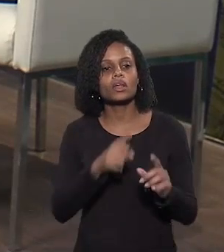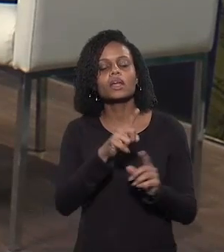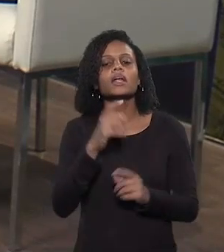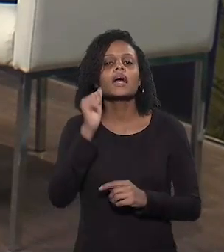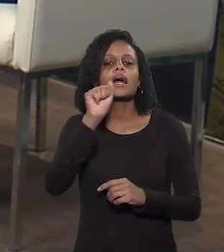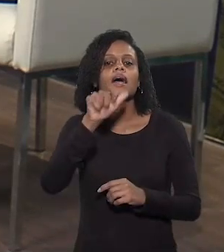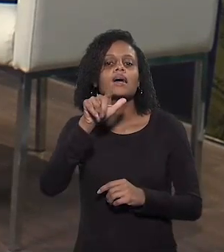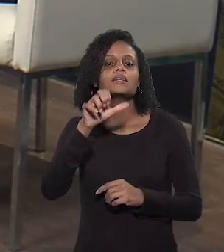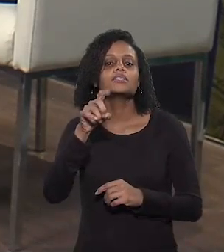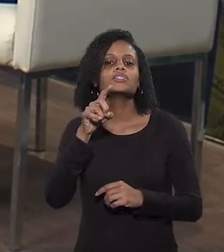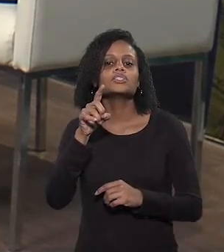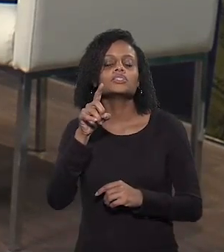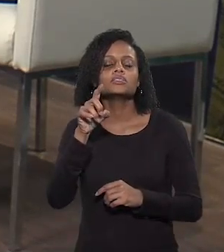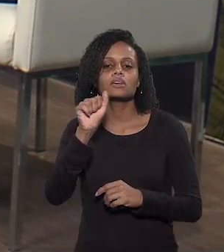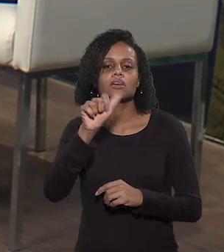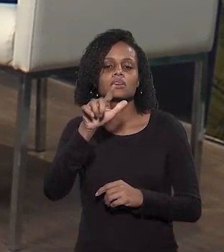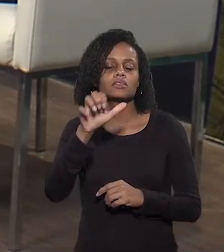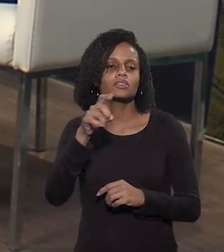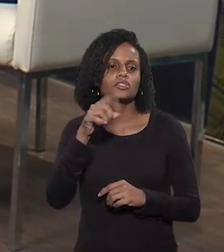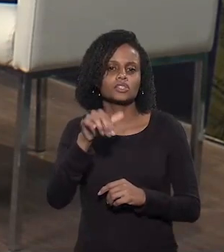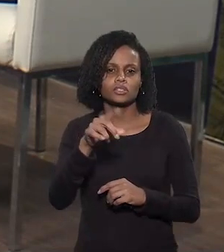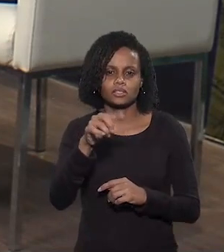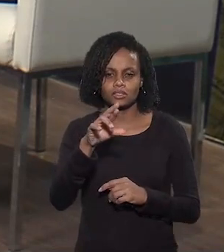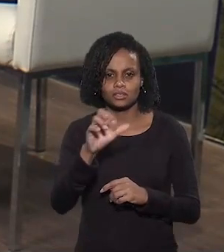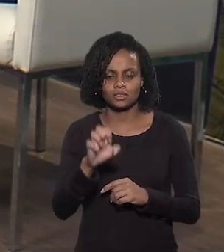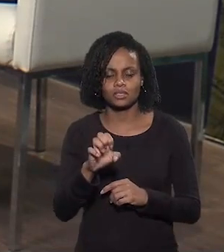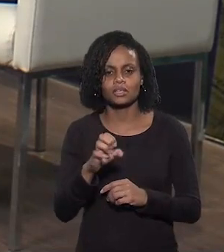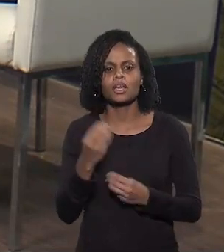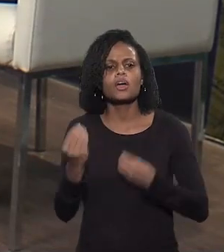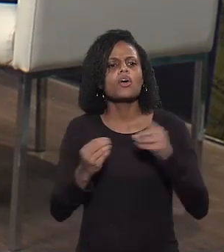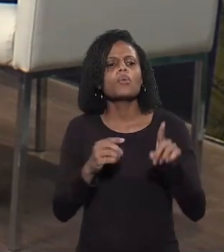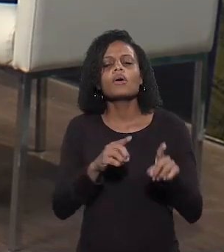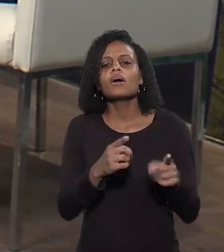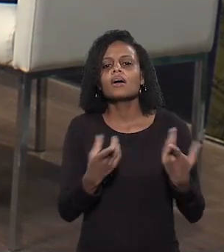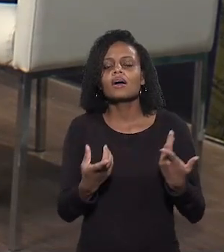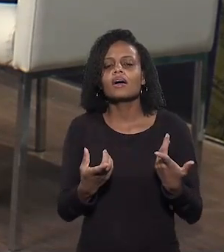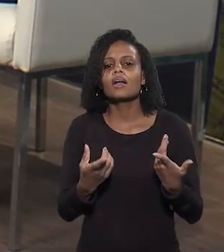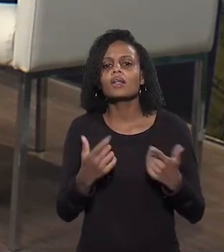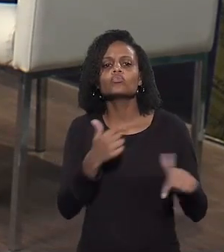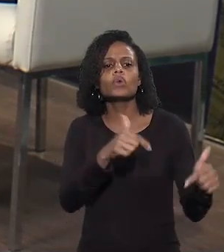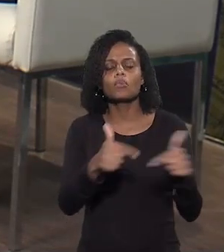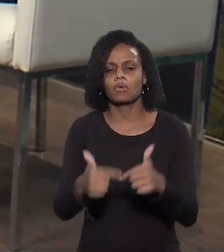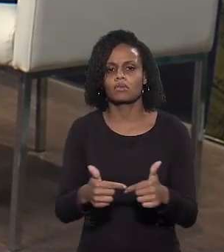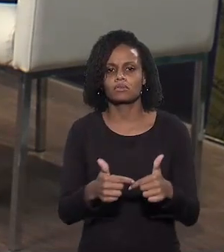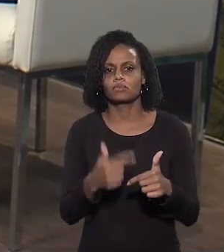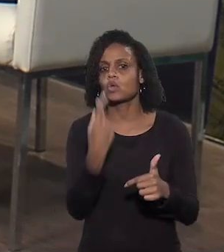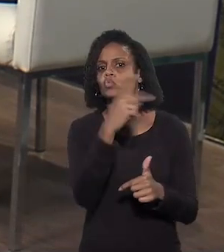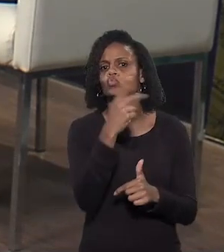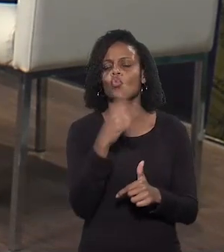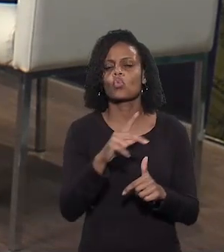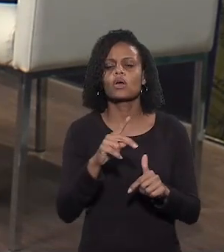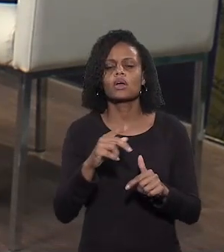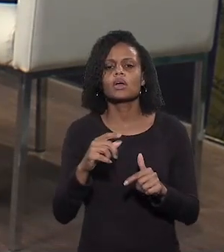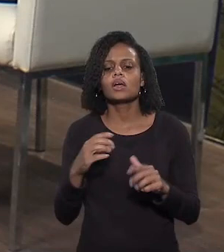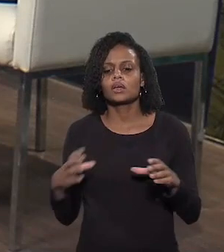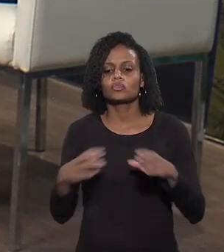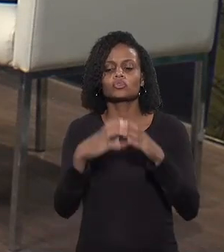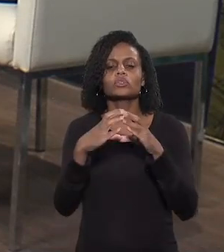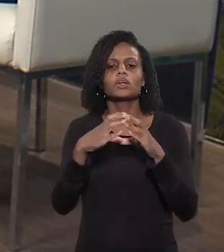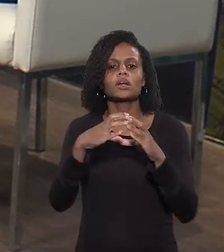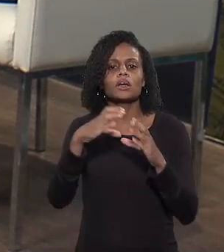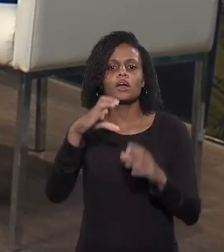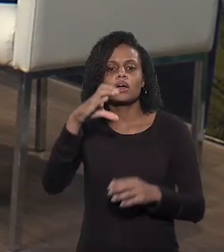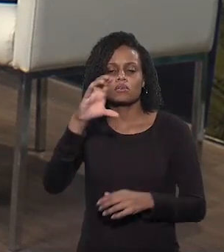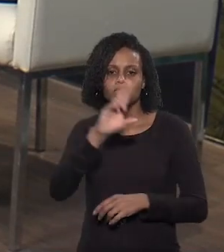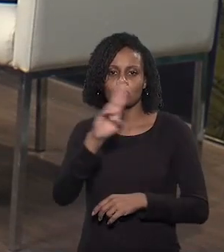o Alexandre, né? Como é que ela funciona? Você pode falar da sua, não tem como falar de todas, né? Como é que funciona a